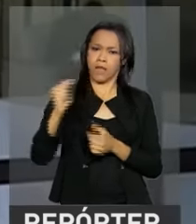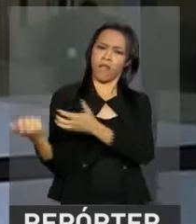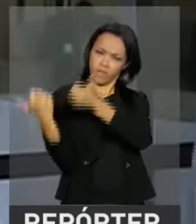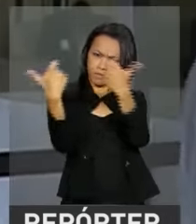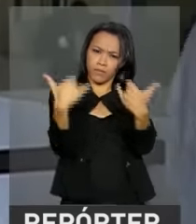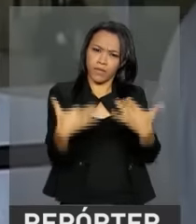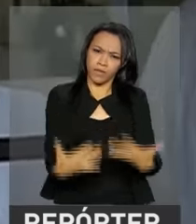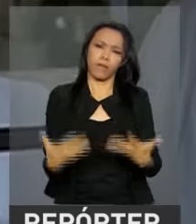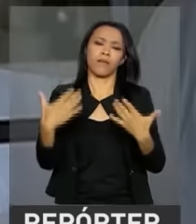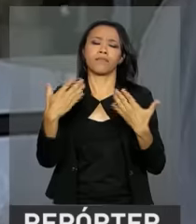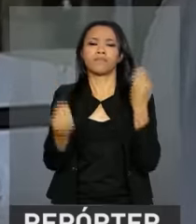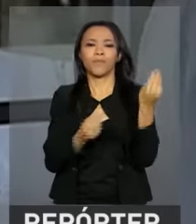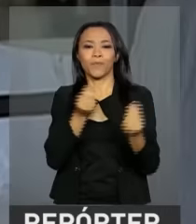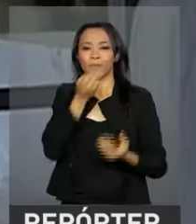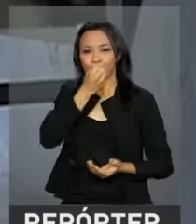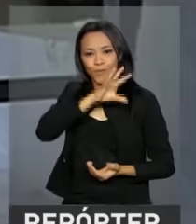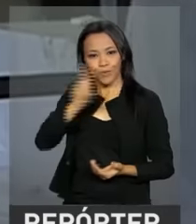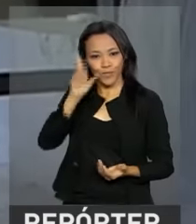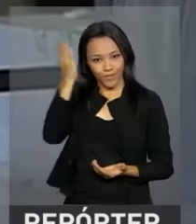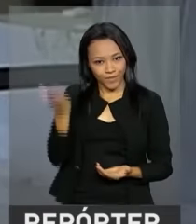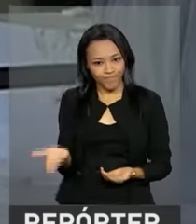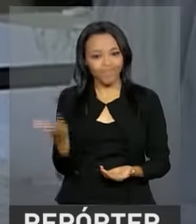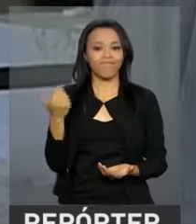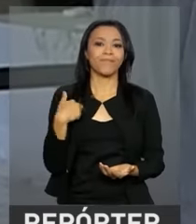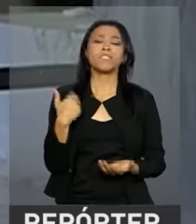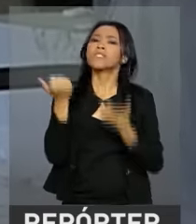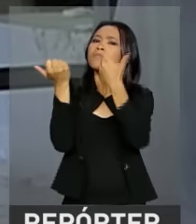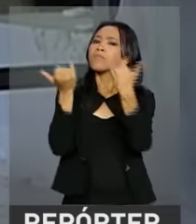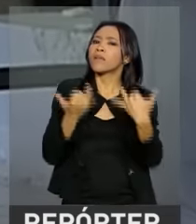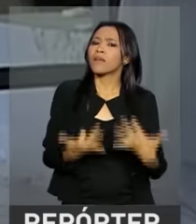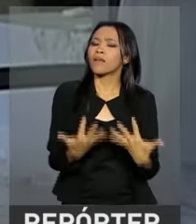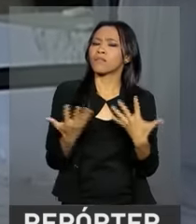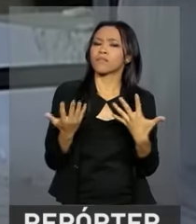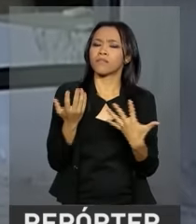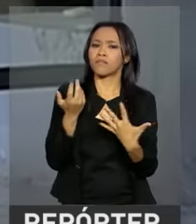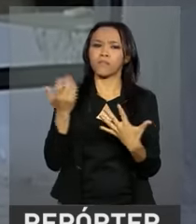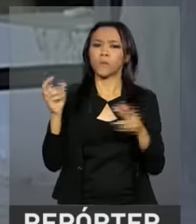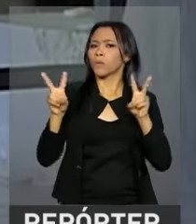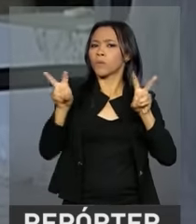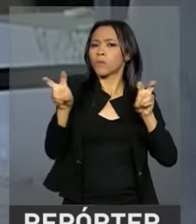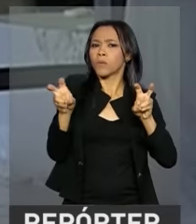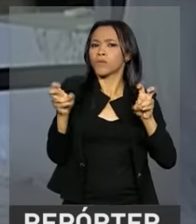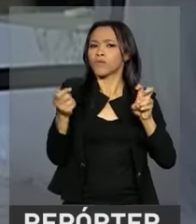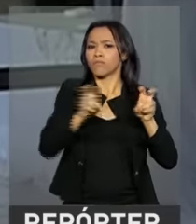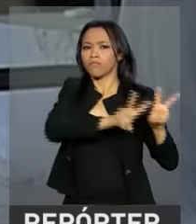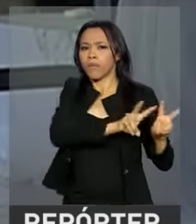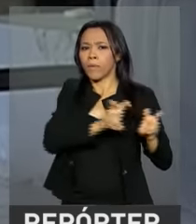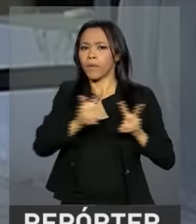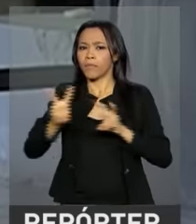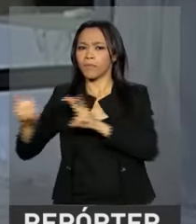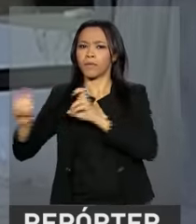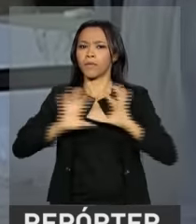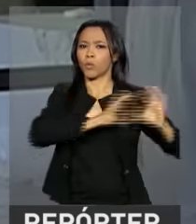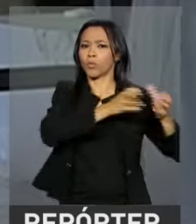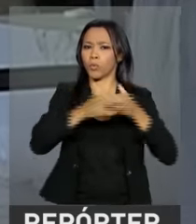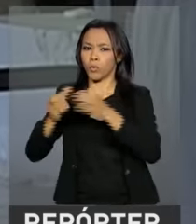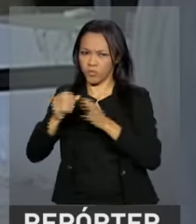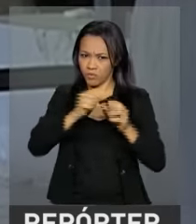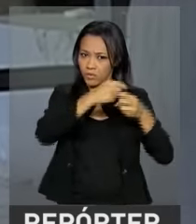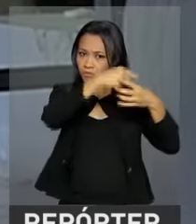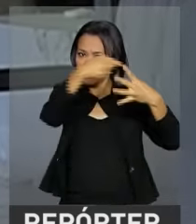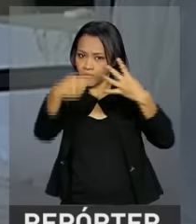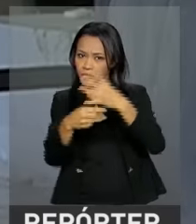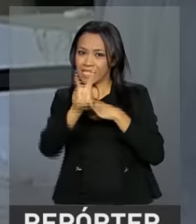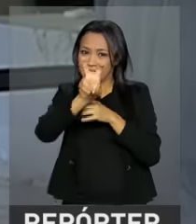TV NBR. Secretária, bom dia. Queria que a senhora explicasse primeiro, então, falasse sobre esses temas dos grupos de trabalho. São cinco